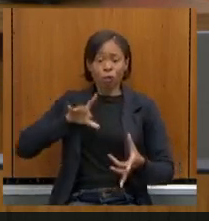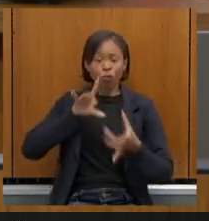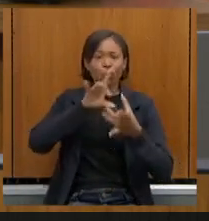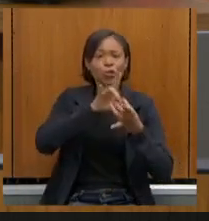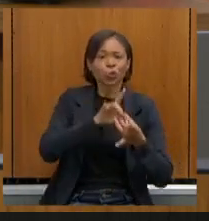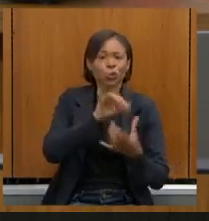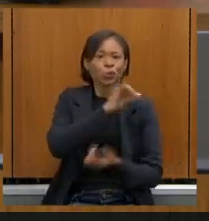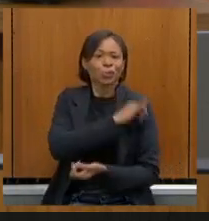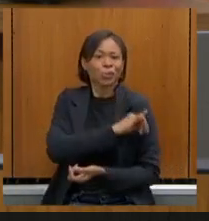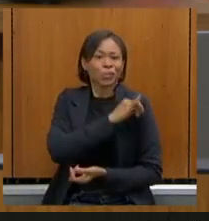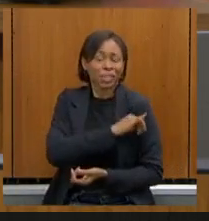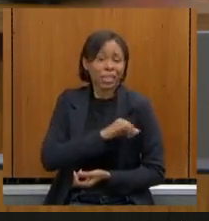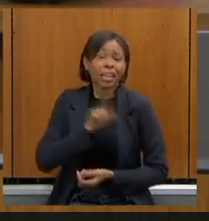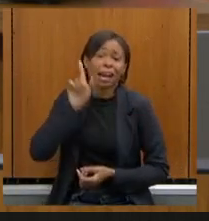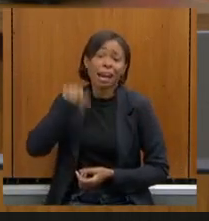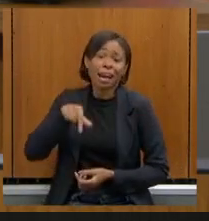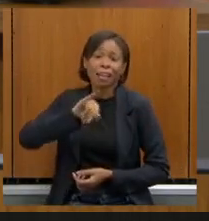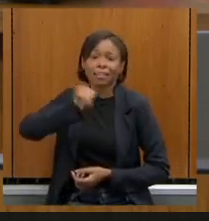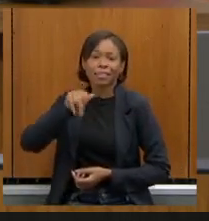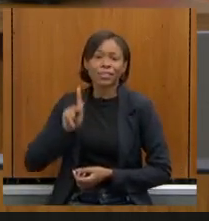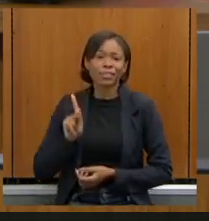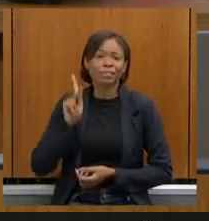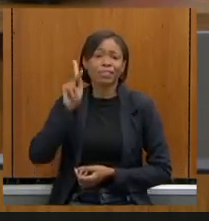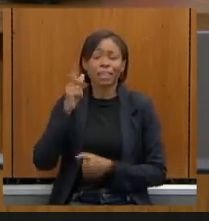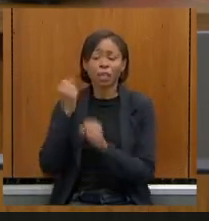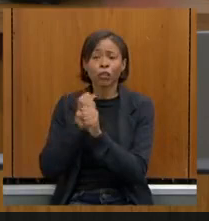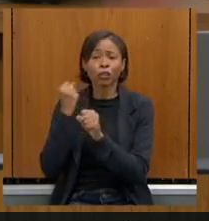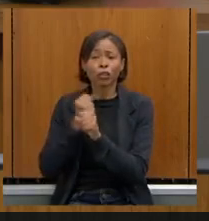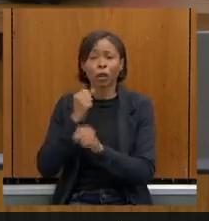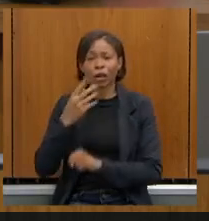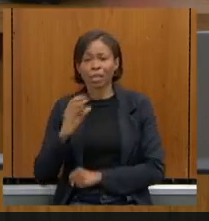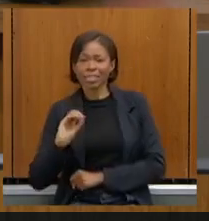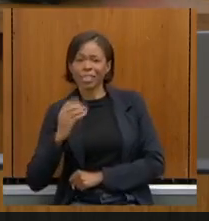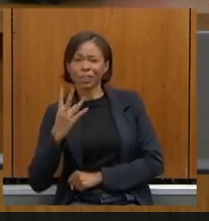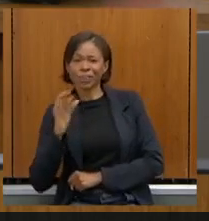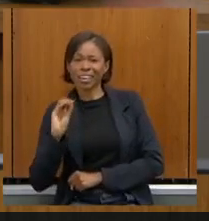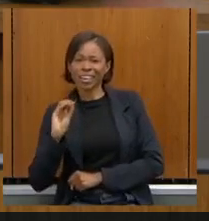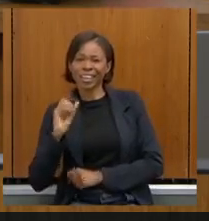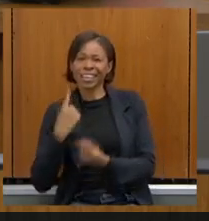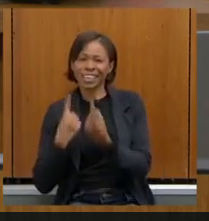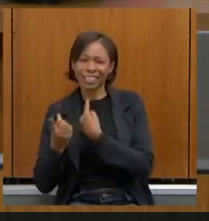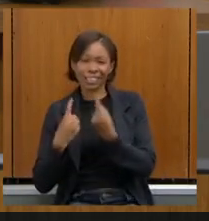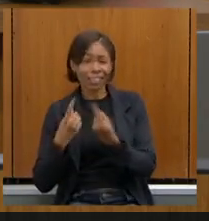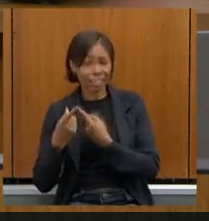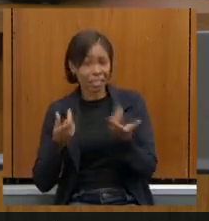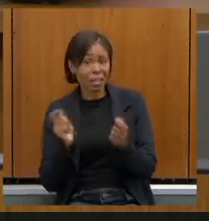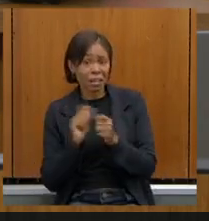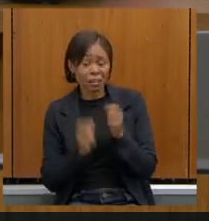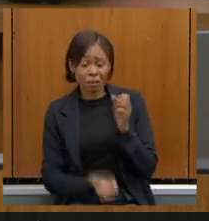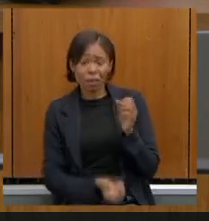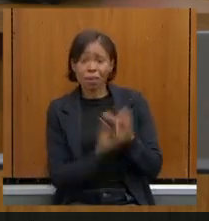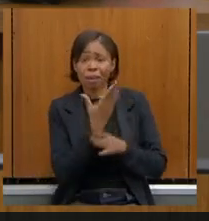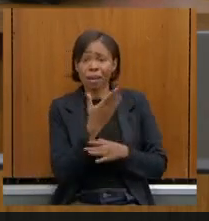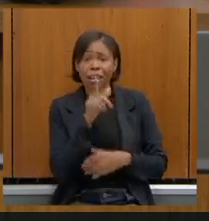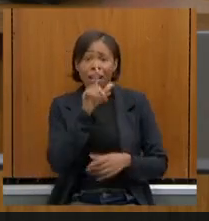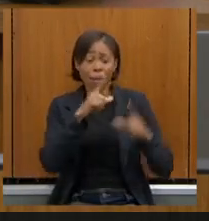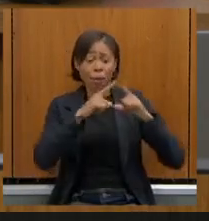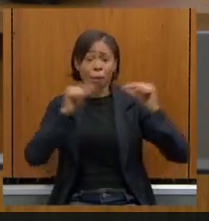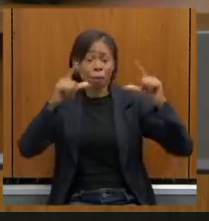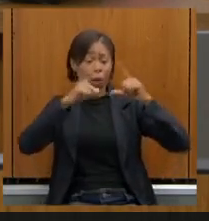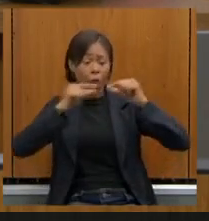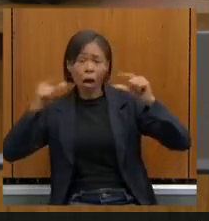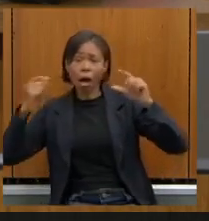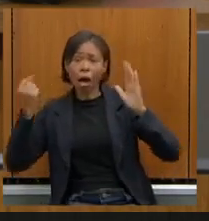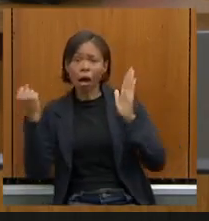e é Juscelino que constrói a Via 040 e faz o apogeu de Brasília Patrimônio da Humanidade. É a maior